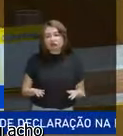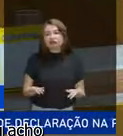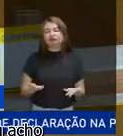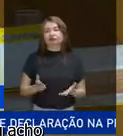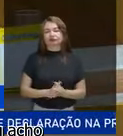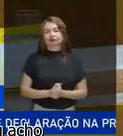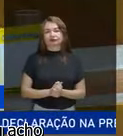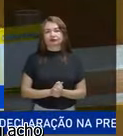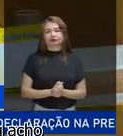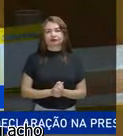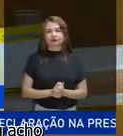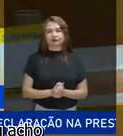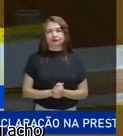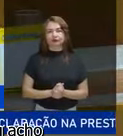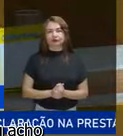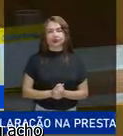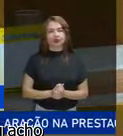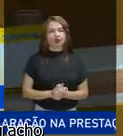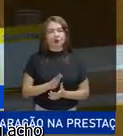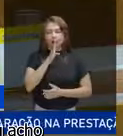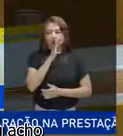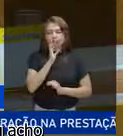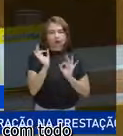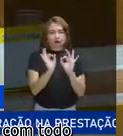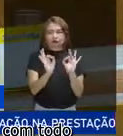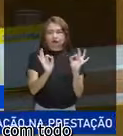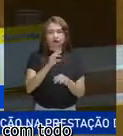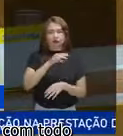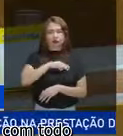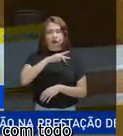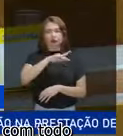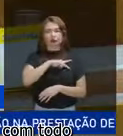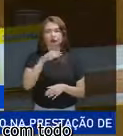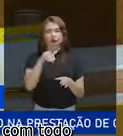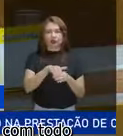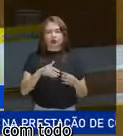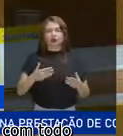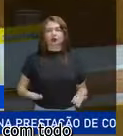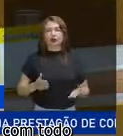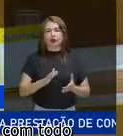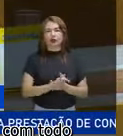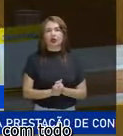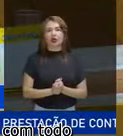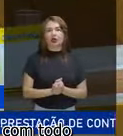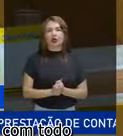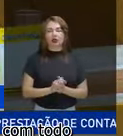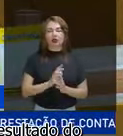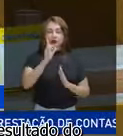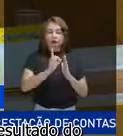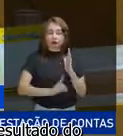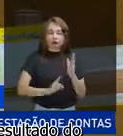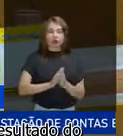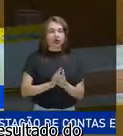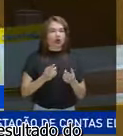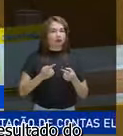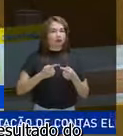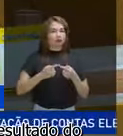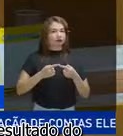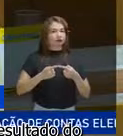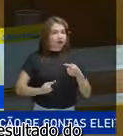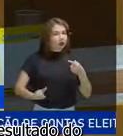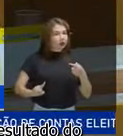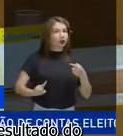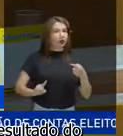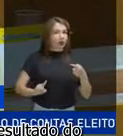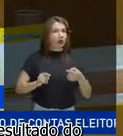Então, eu acho que não há omissão. Na verdade, o Ministério Público, com todo o direito que tem, né, pode não estar concordando com o